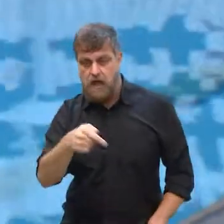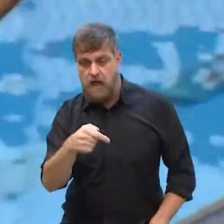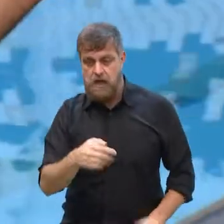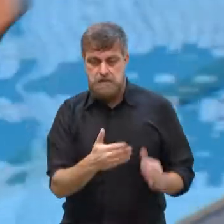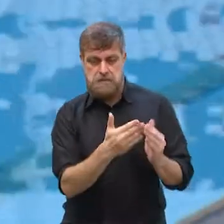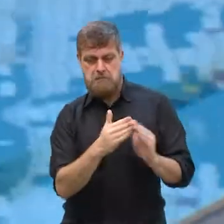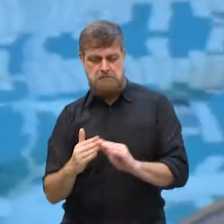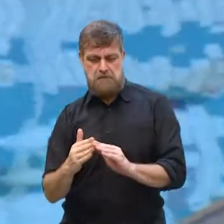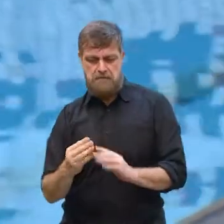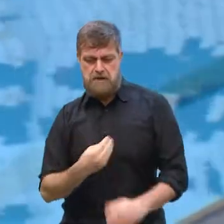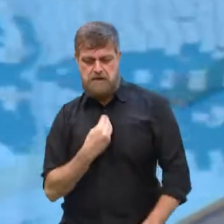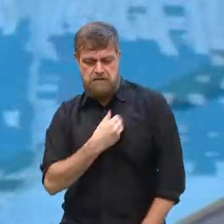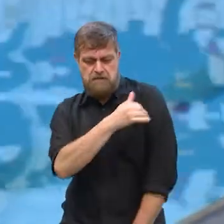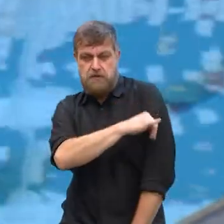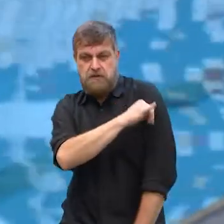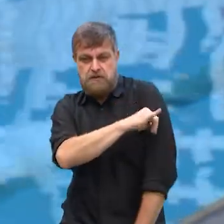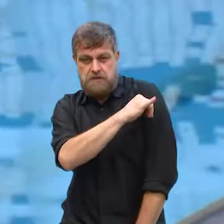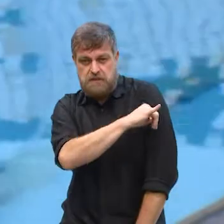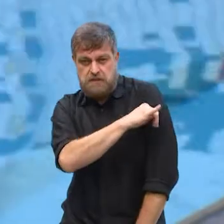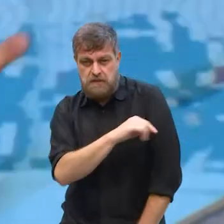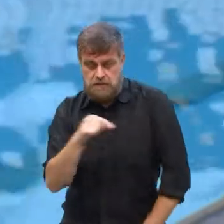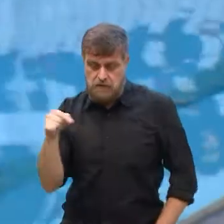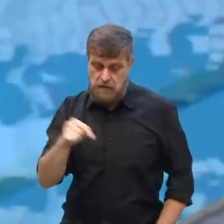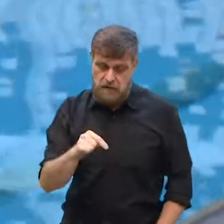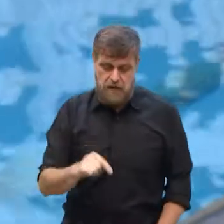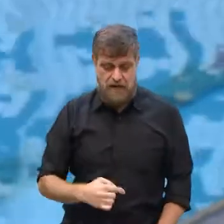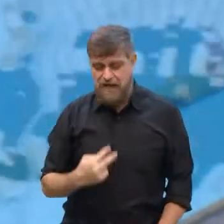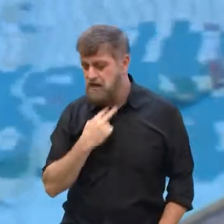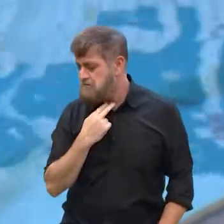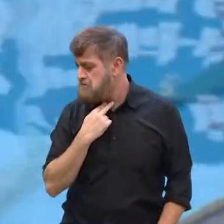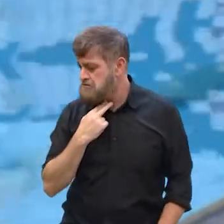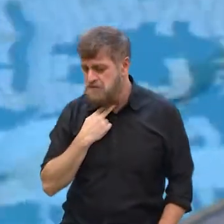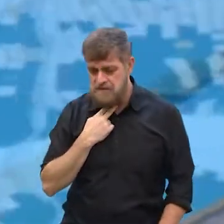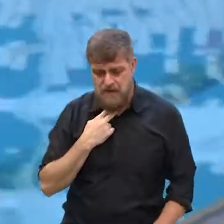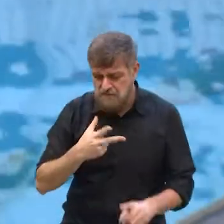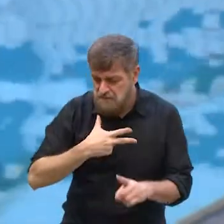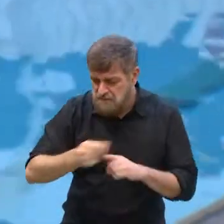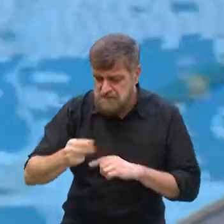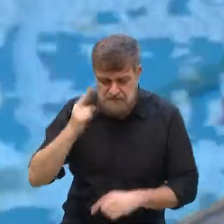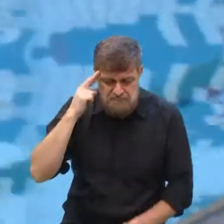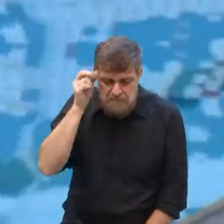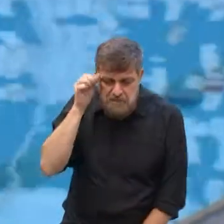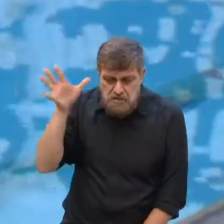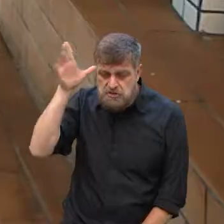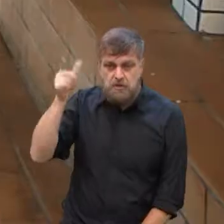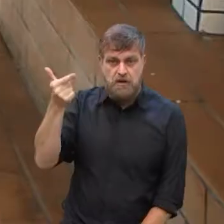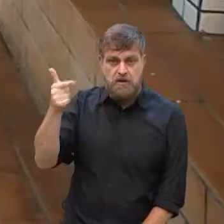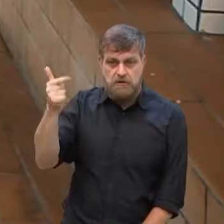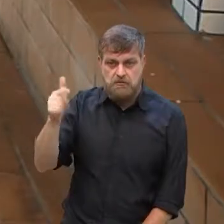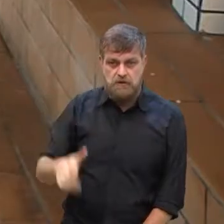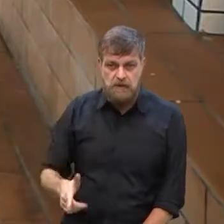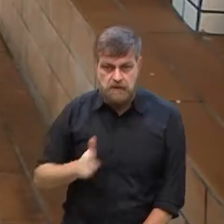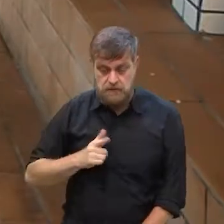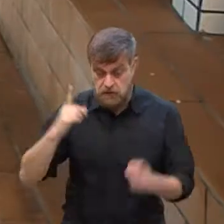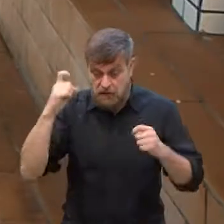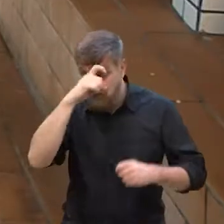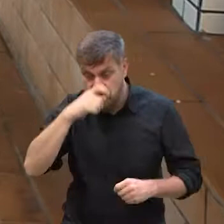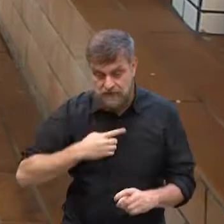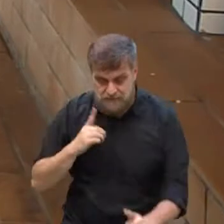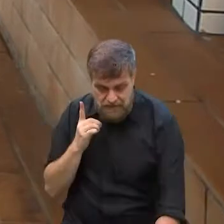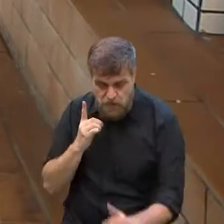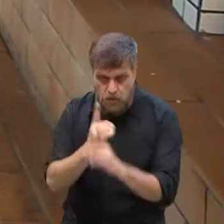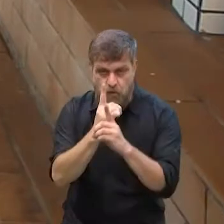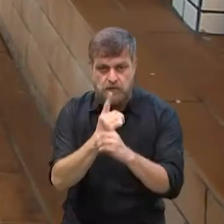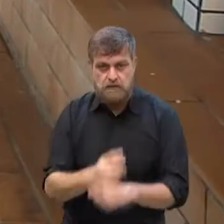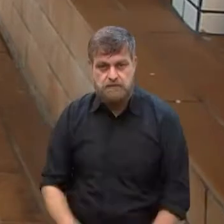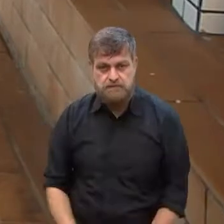de uma favela do Rio de Janeiro, então não vou dar em ninguém, não tenho sonhos, meus sonhos não. A dificuldade e, na verdade, de conseguir alcançar. Exatamente,